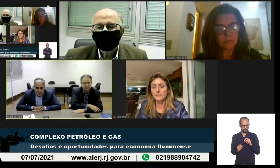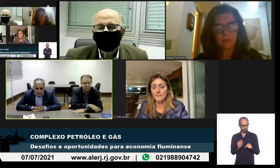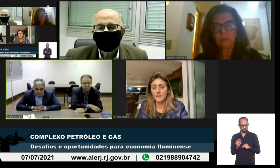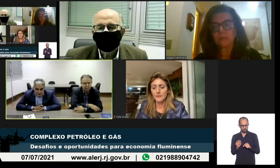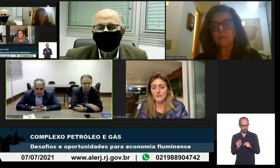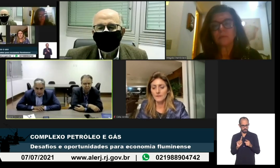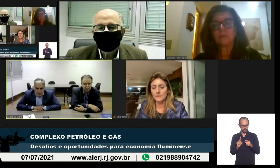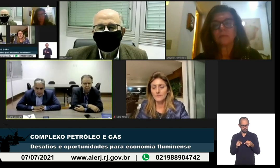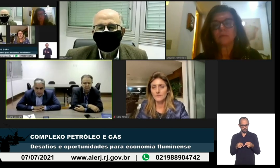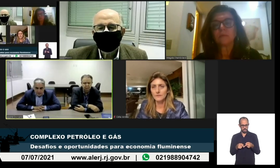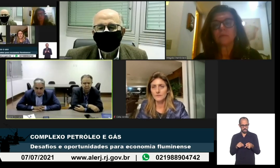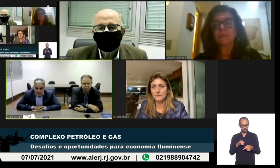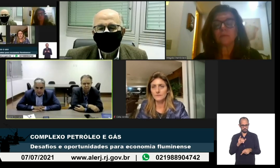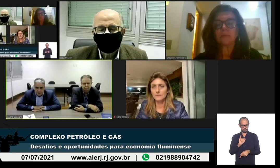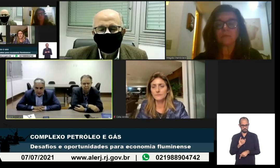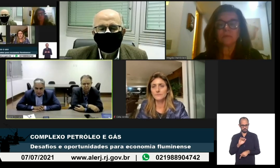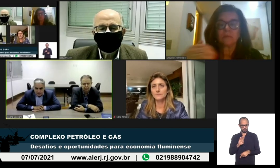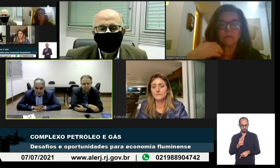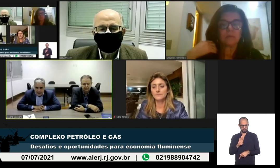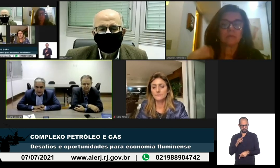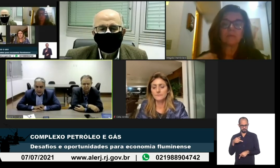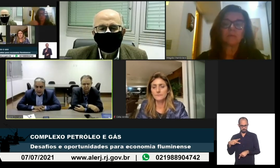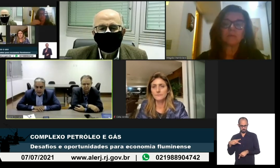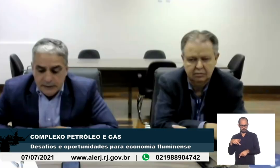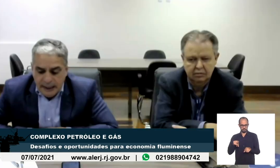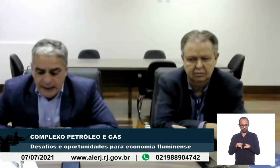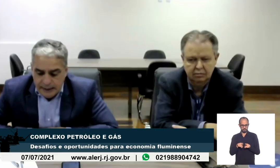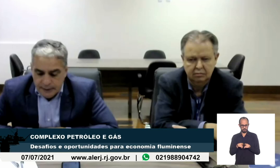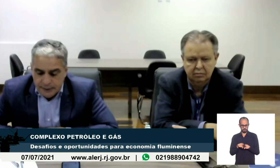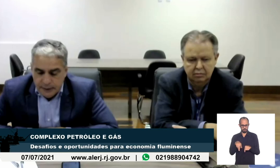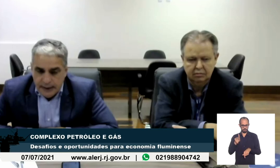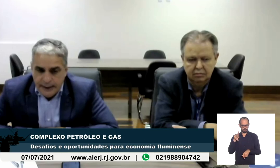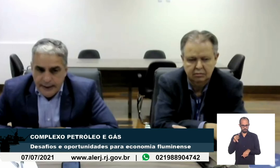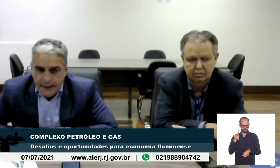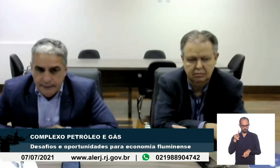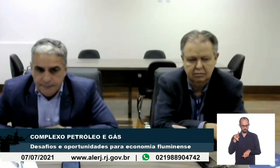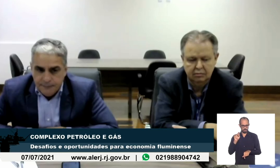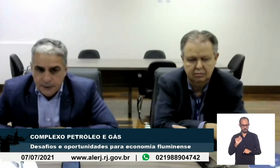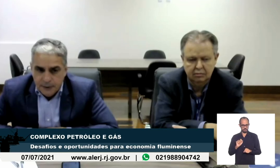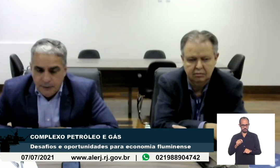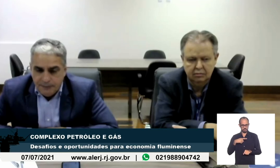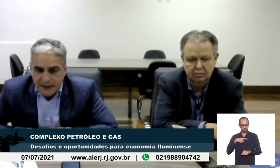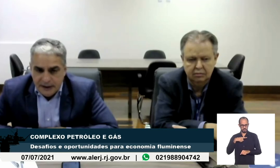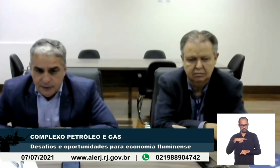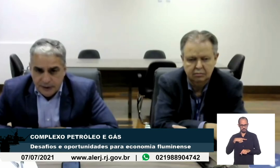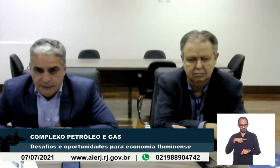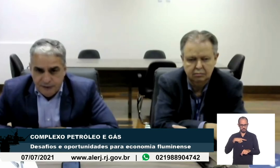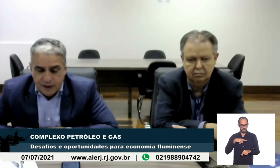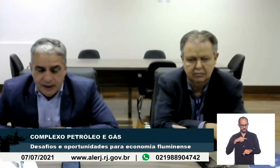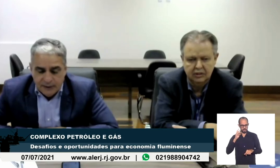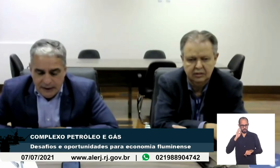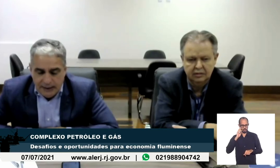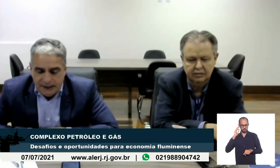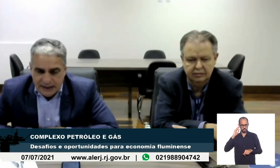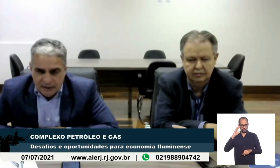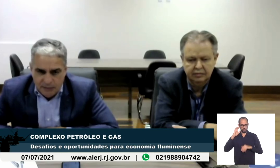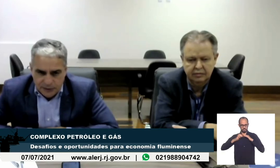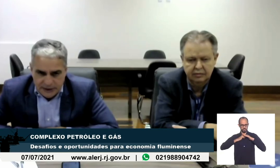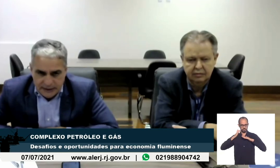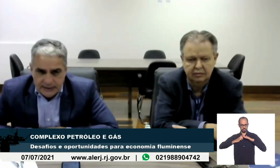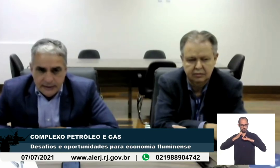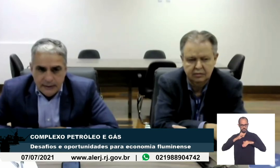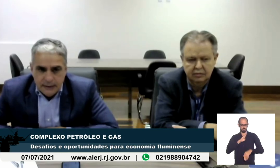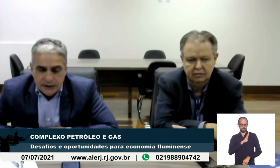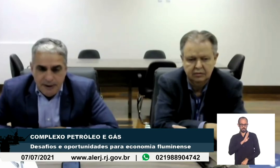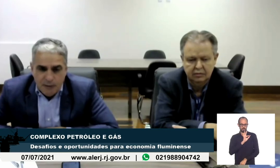focar na IBP, no IBP, focar na Petrobras, tem um empreendedor focando ali na Baixada, como